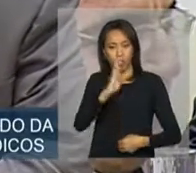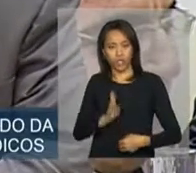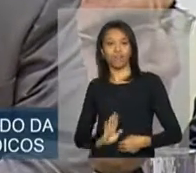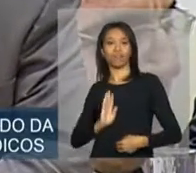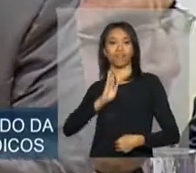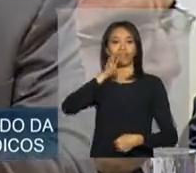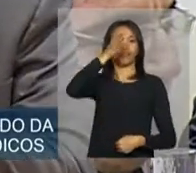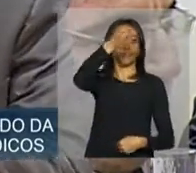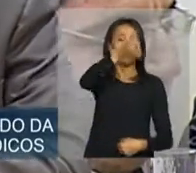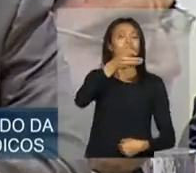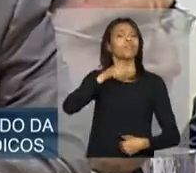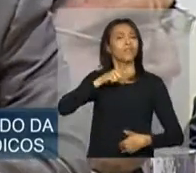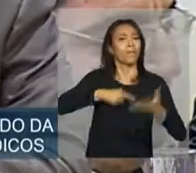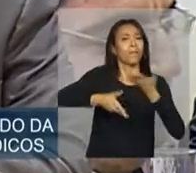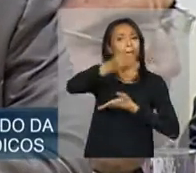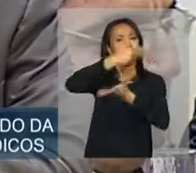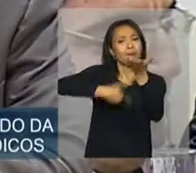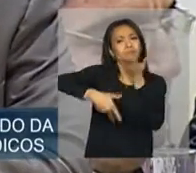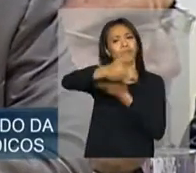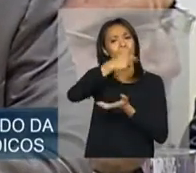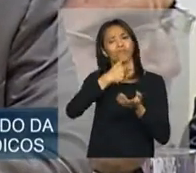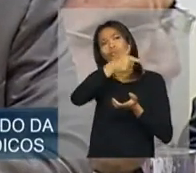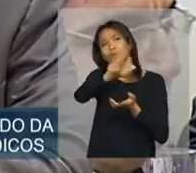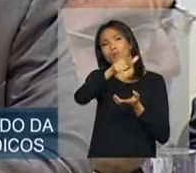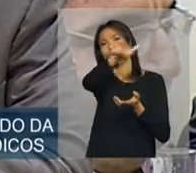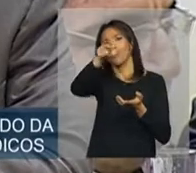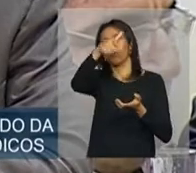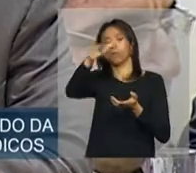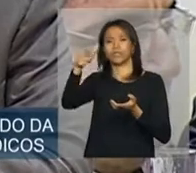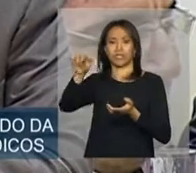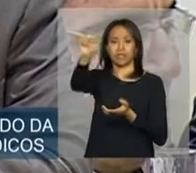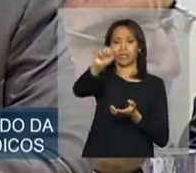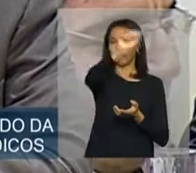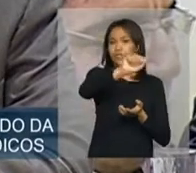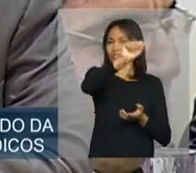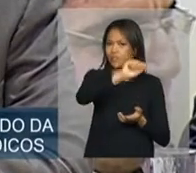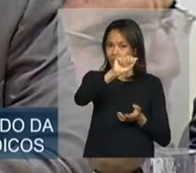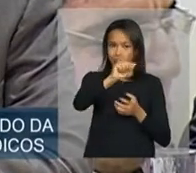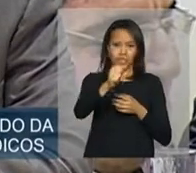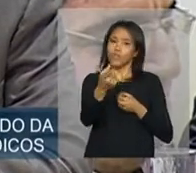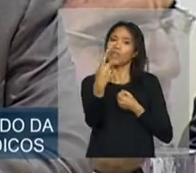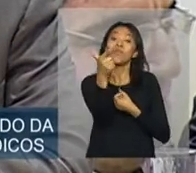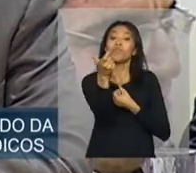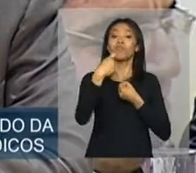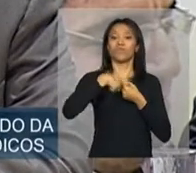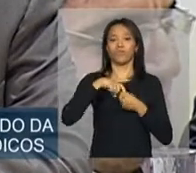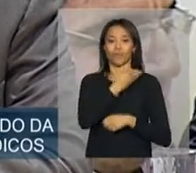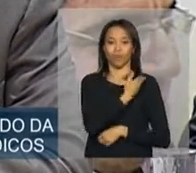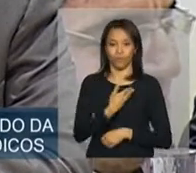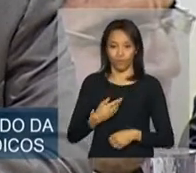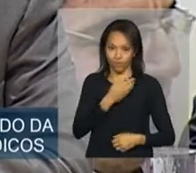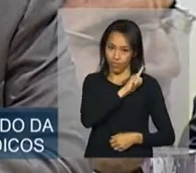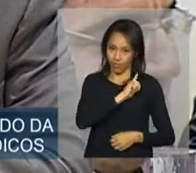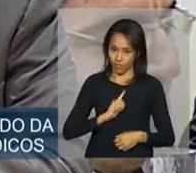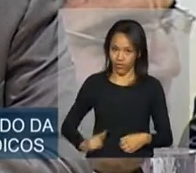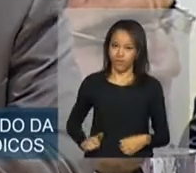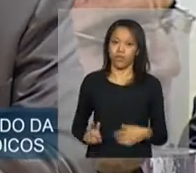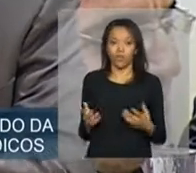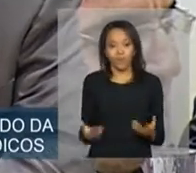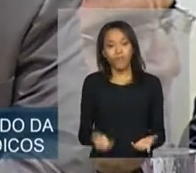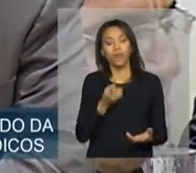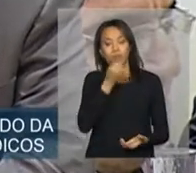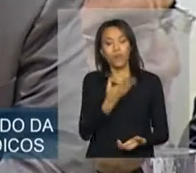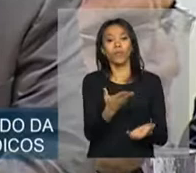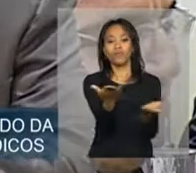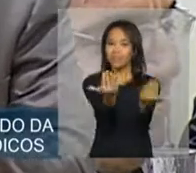pan-americana de saúde participação de outras organizações não-governamentais só nos interessa assim é trazer profissionais com